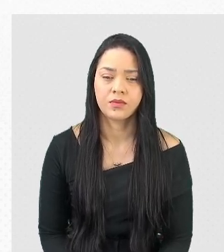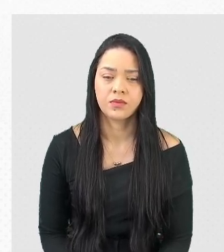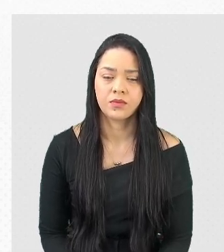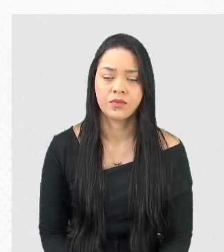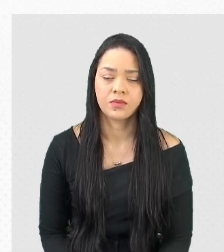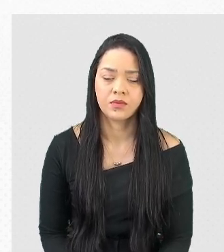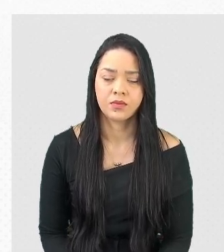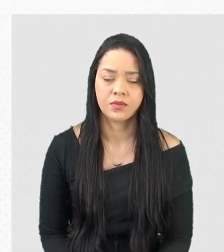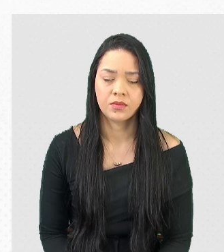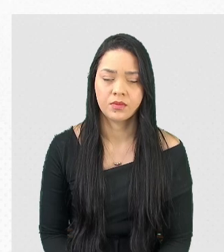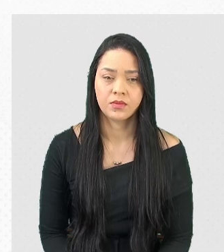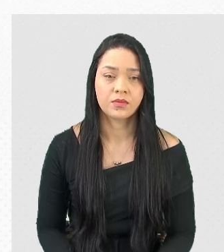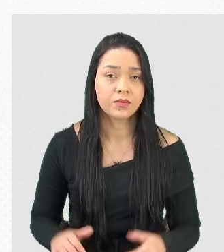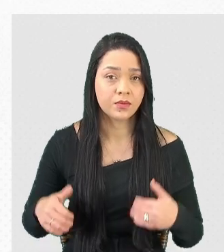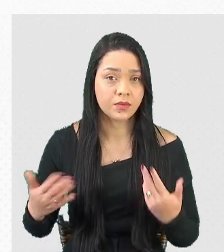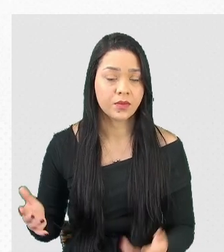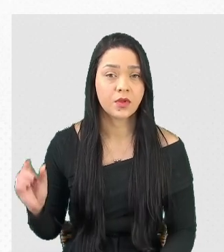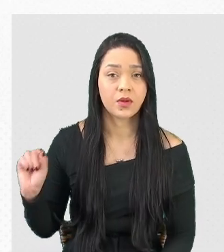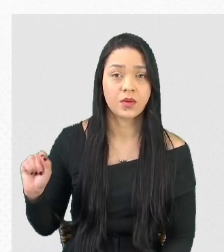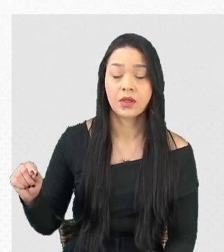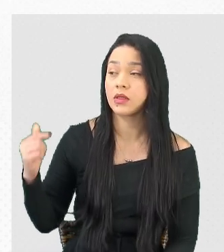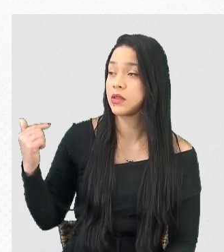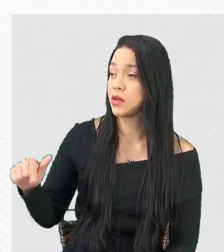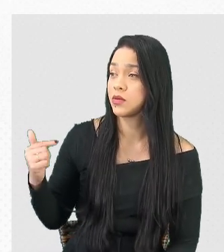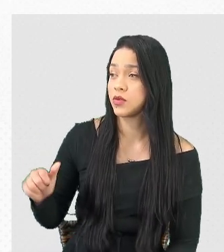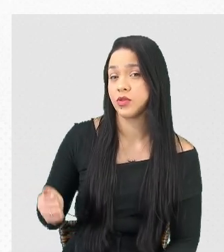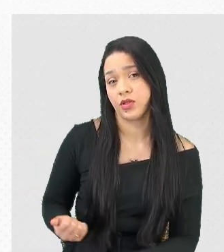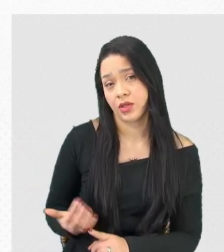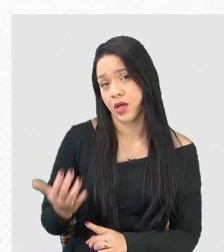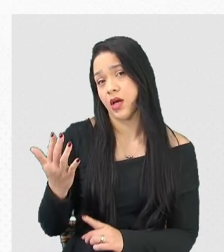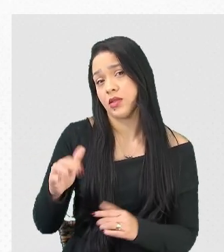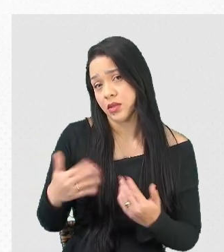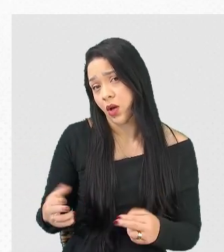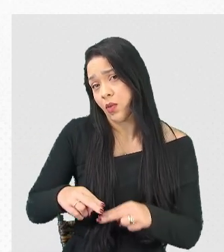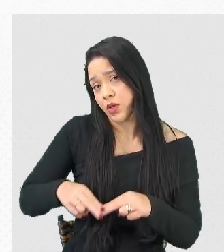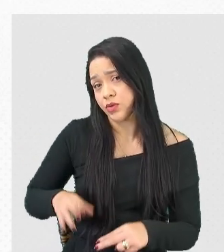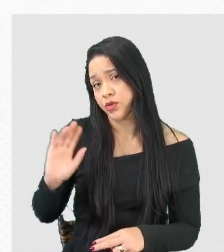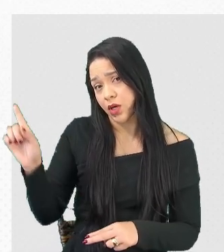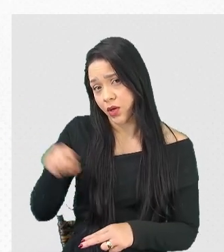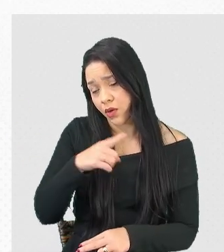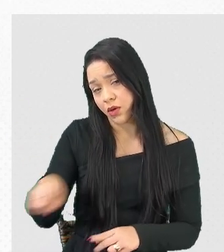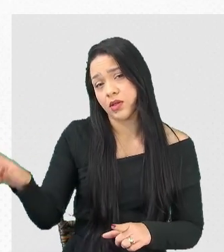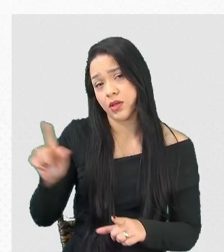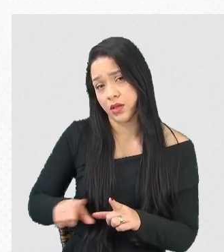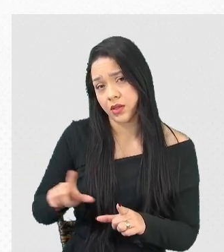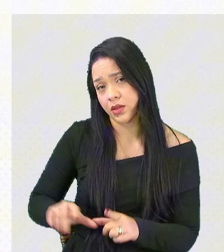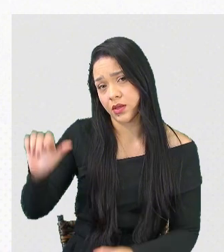né? Então, já corta essa letra A. Revolução gloriosa.